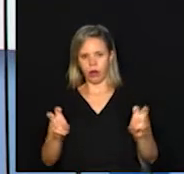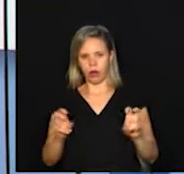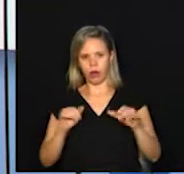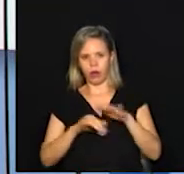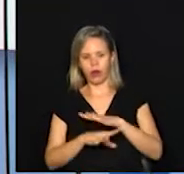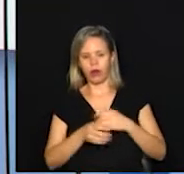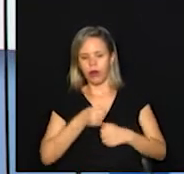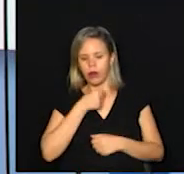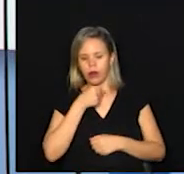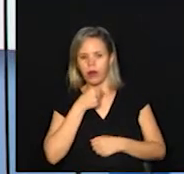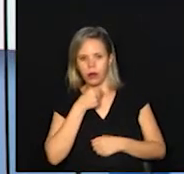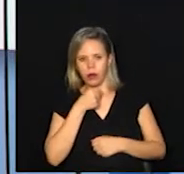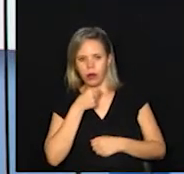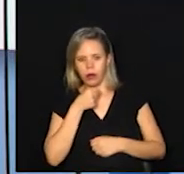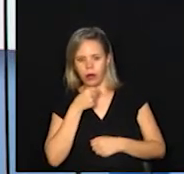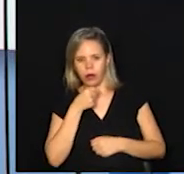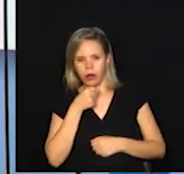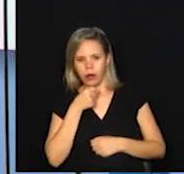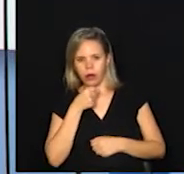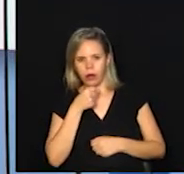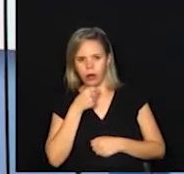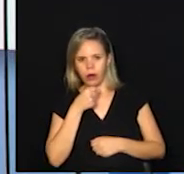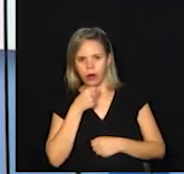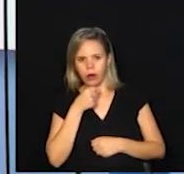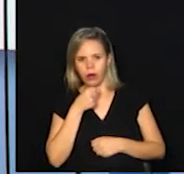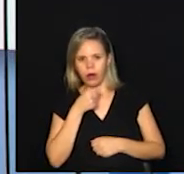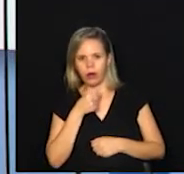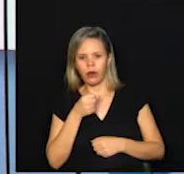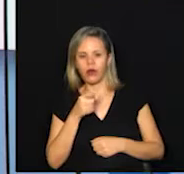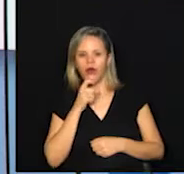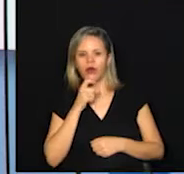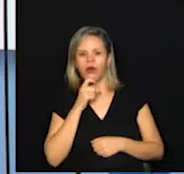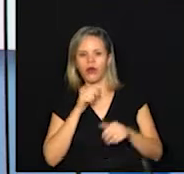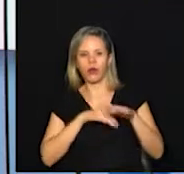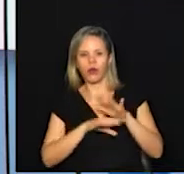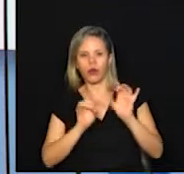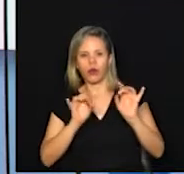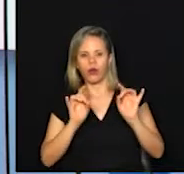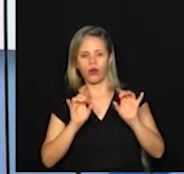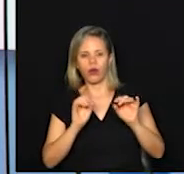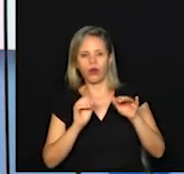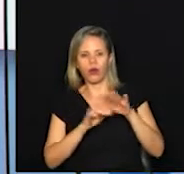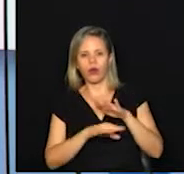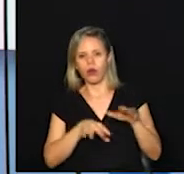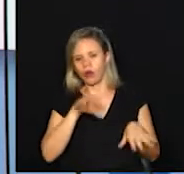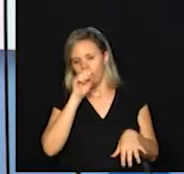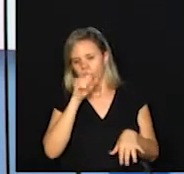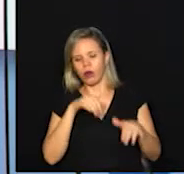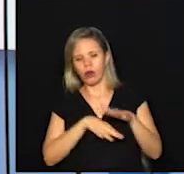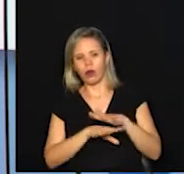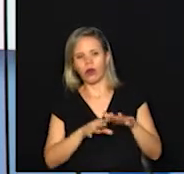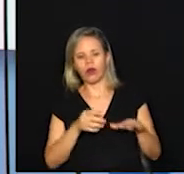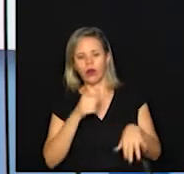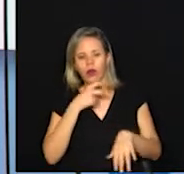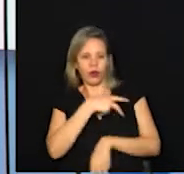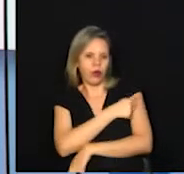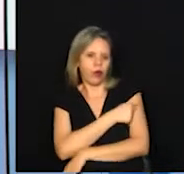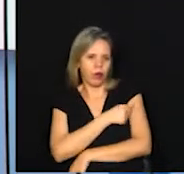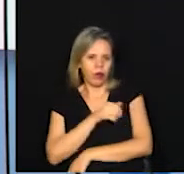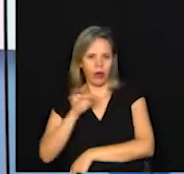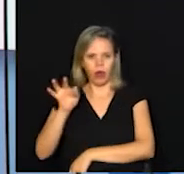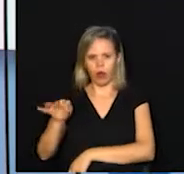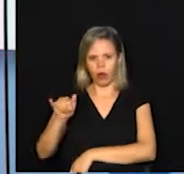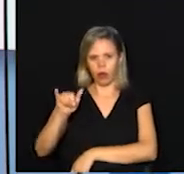justamente essa reportagem sobre esse freezer especial para acondicionar essa vacina da